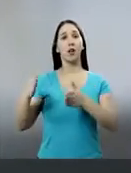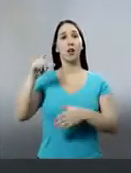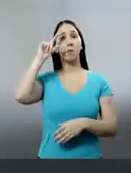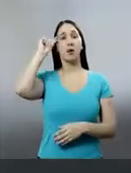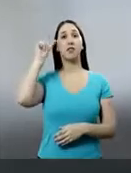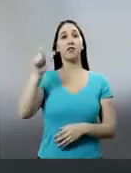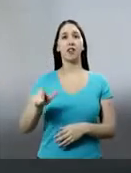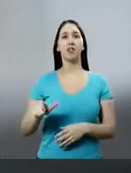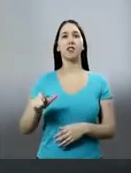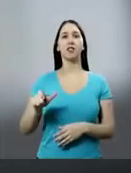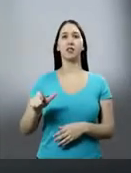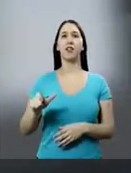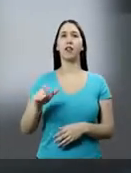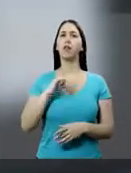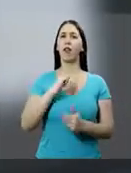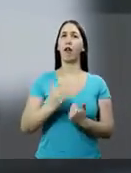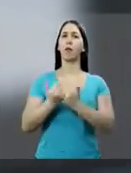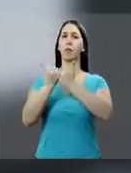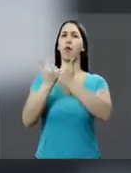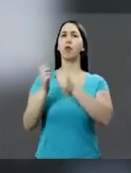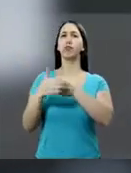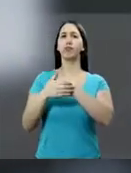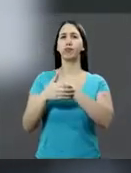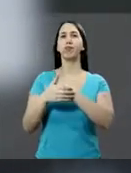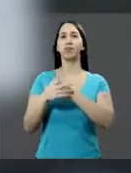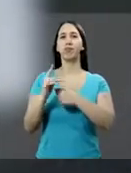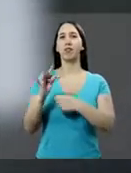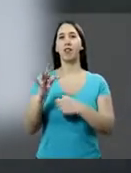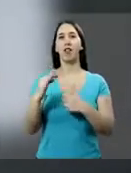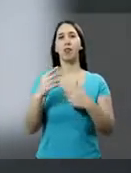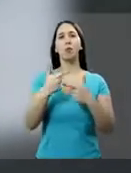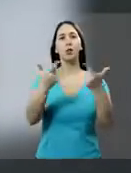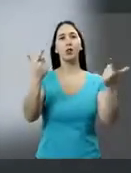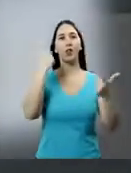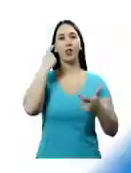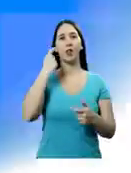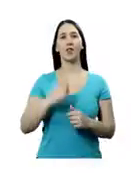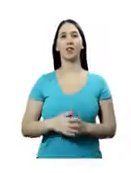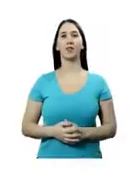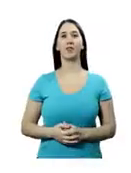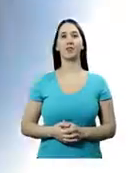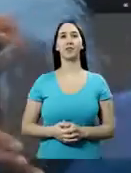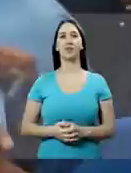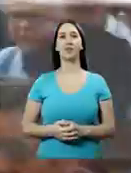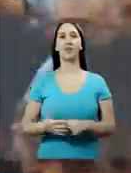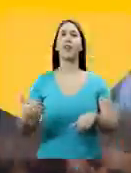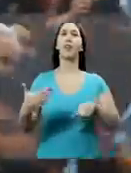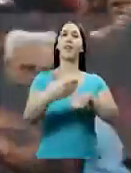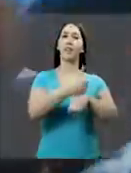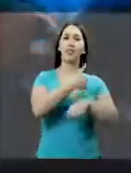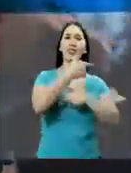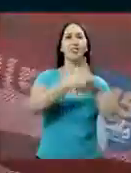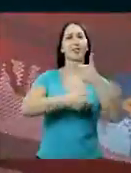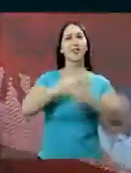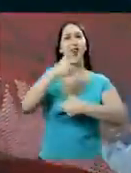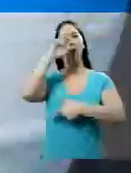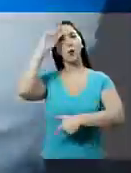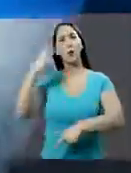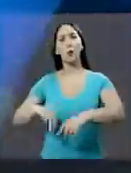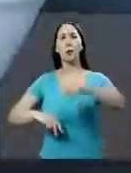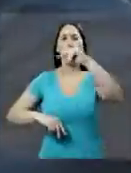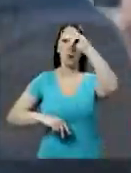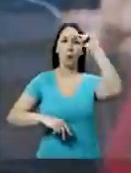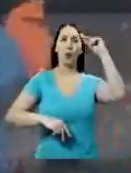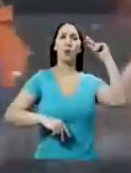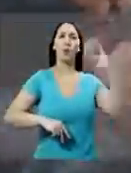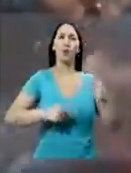lado, o França, tem um apoio velado do PT. Todo momento eu desejo boa sorte ao Dória. Acorda, se vive, vai à luta,